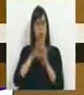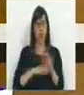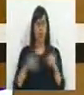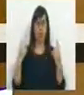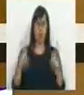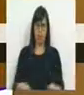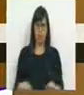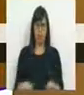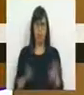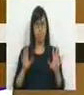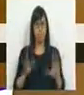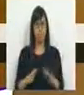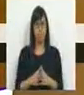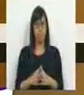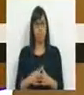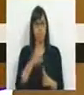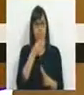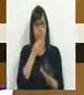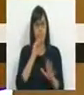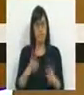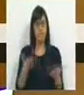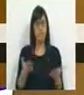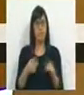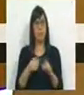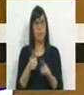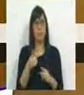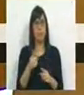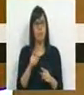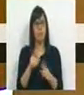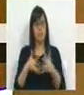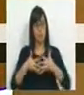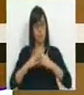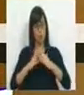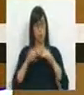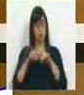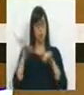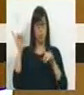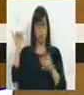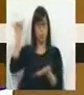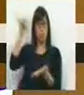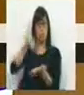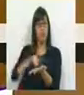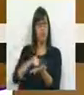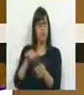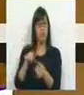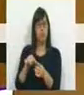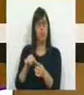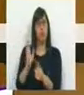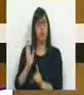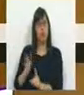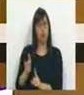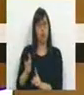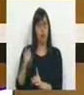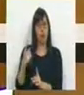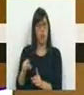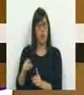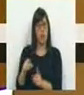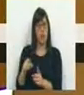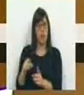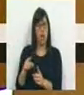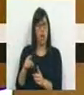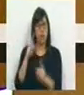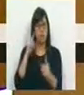condições, pois estamos a falar de uma infraestrutura aeroportuária que já